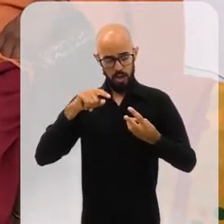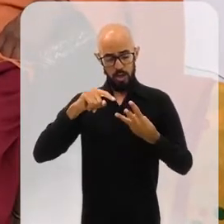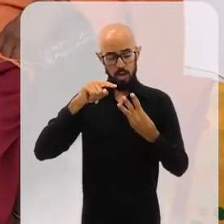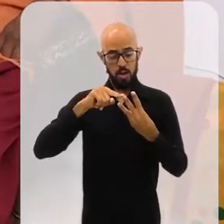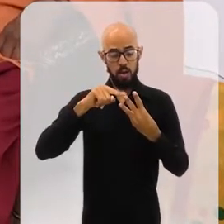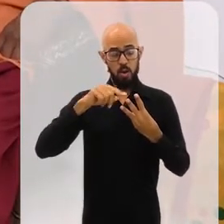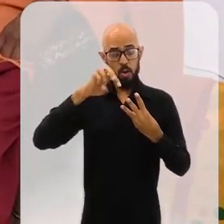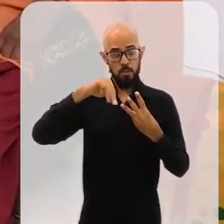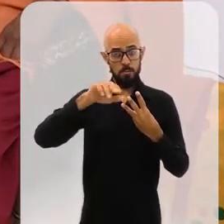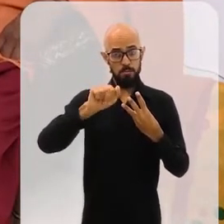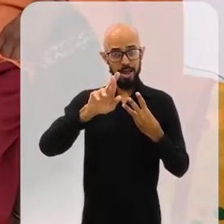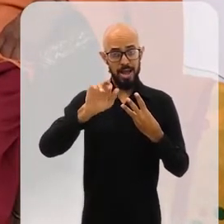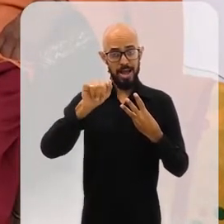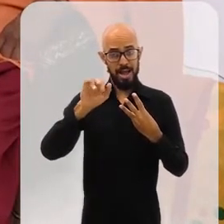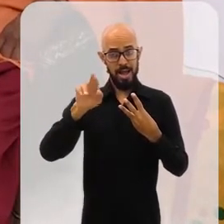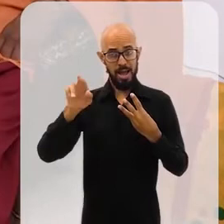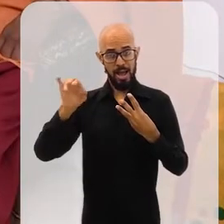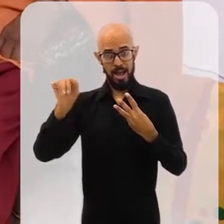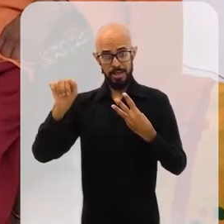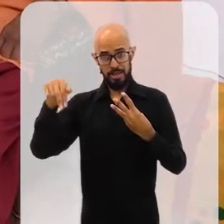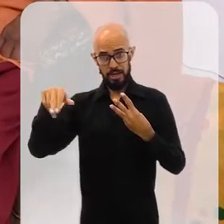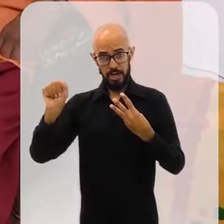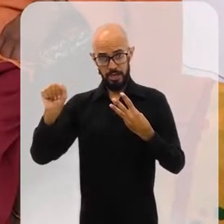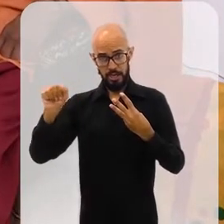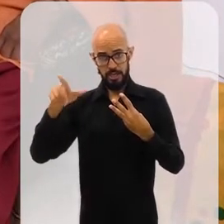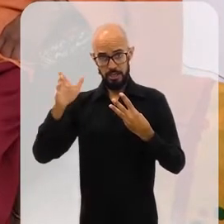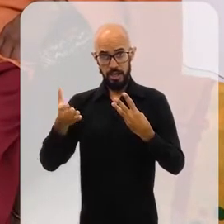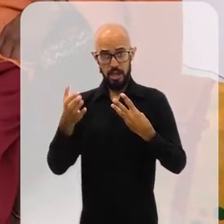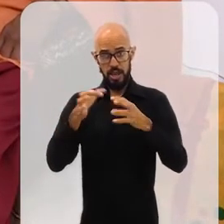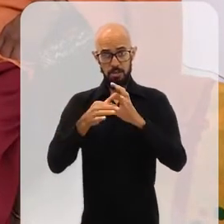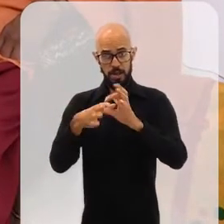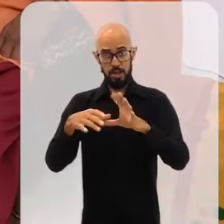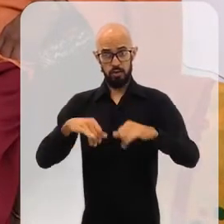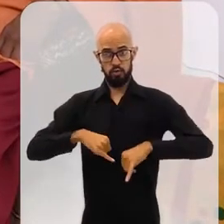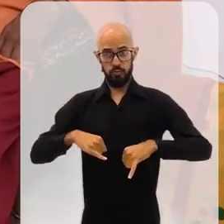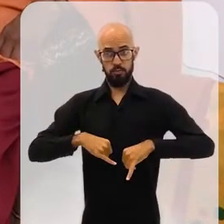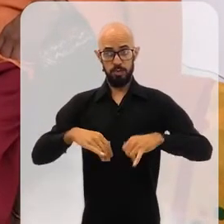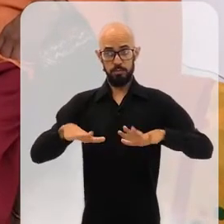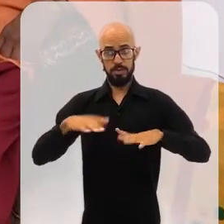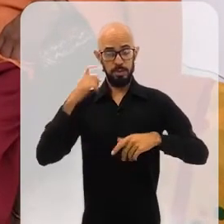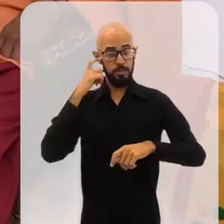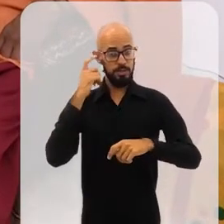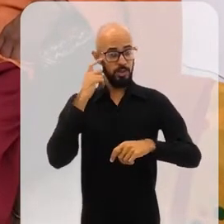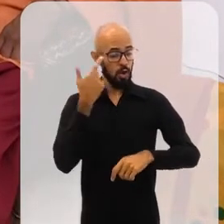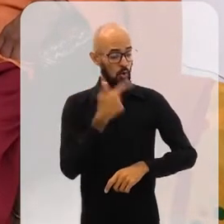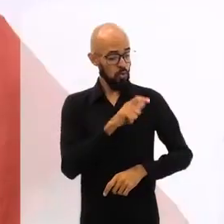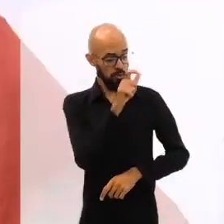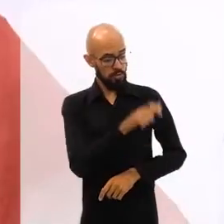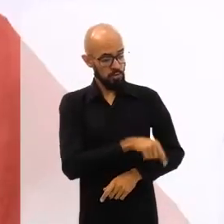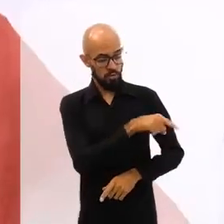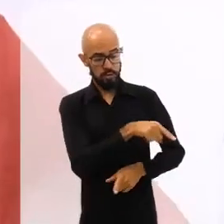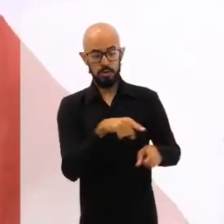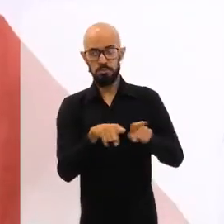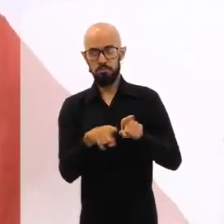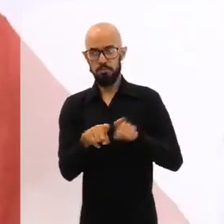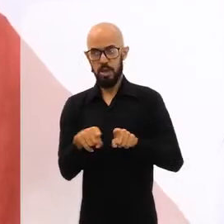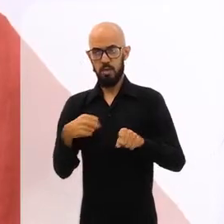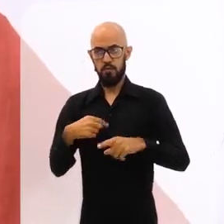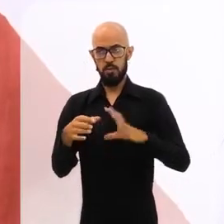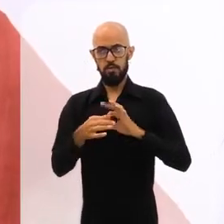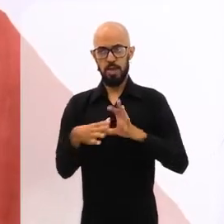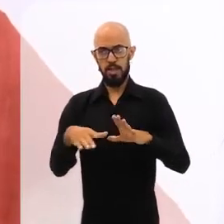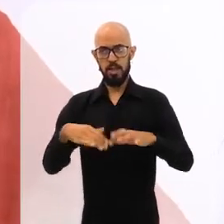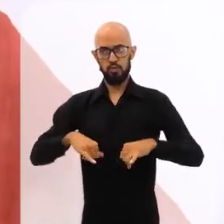o Mahayana é aquele que quer se libertar do sofrimento, mas já está pensando no sofrimento do outro. Eu vou me libertar